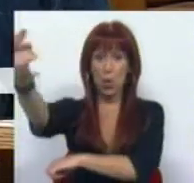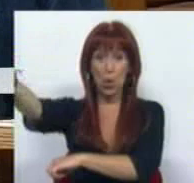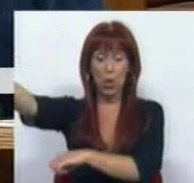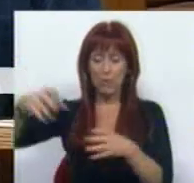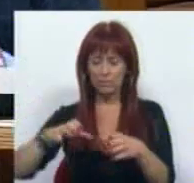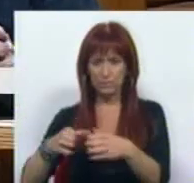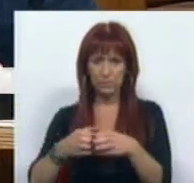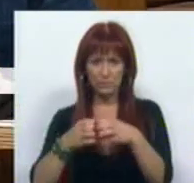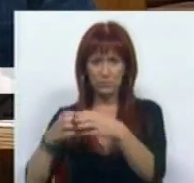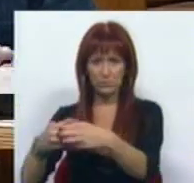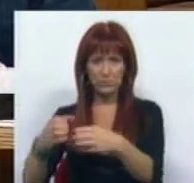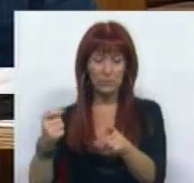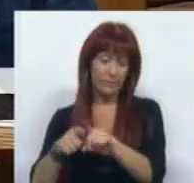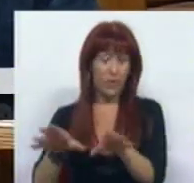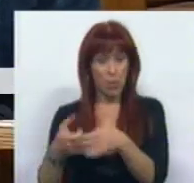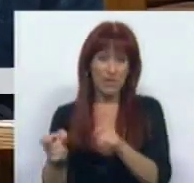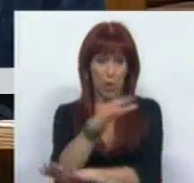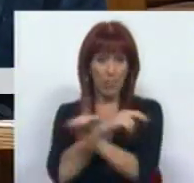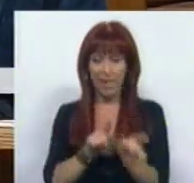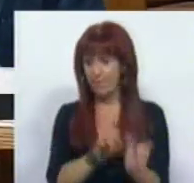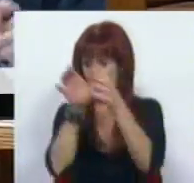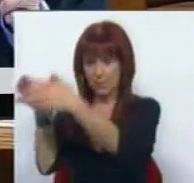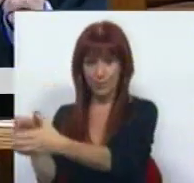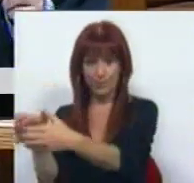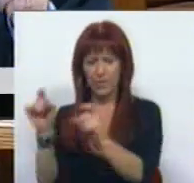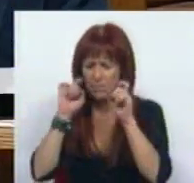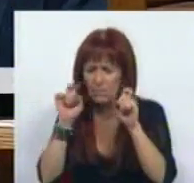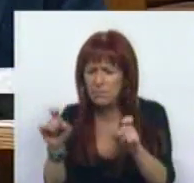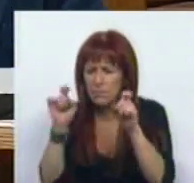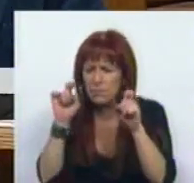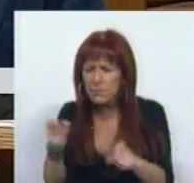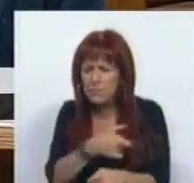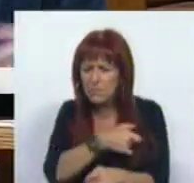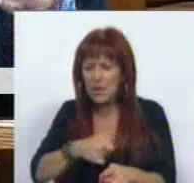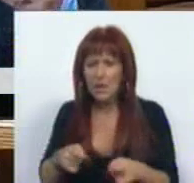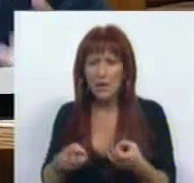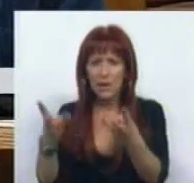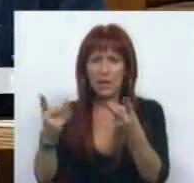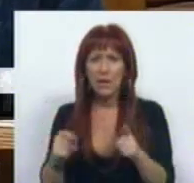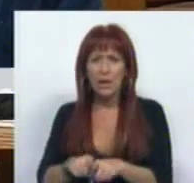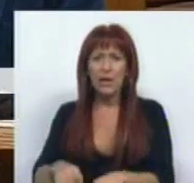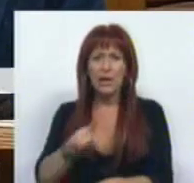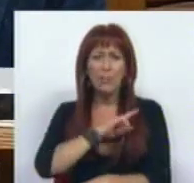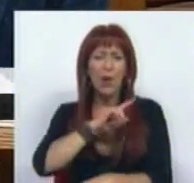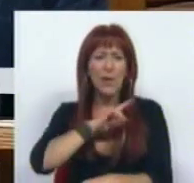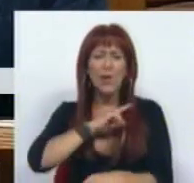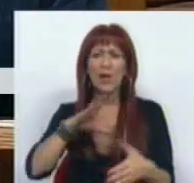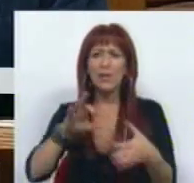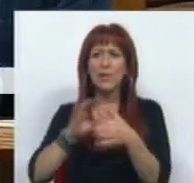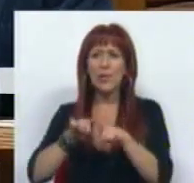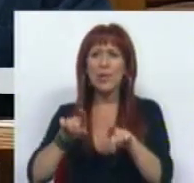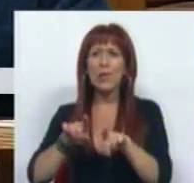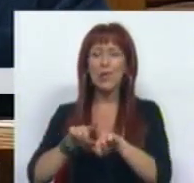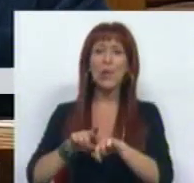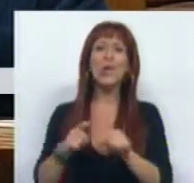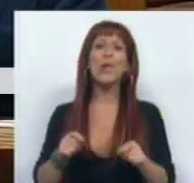da Comissão Europeia, que vigiará o orçamento, as privatizações e o